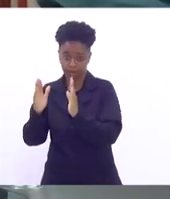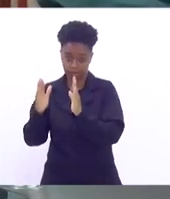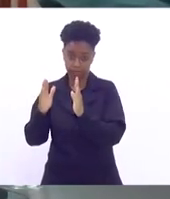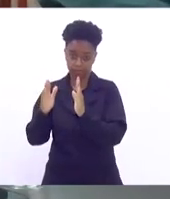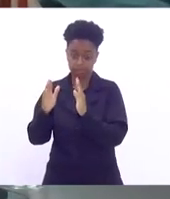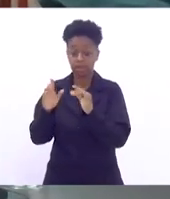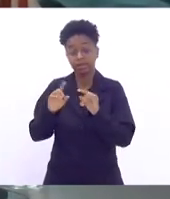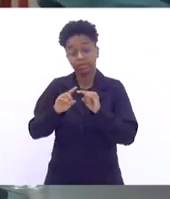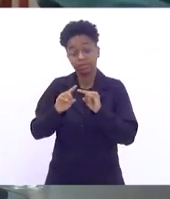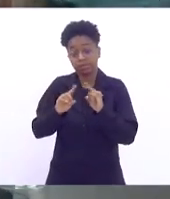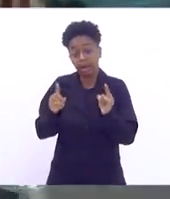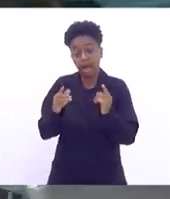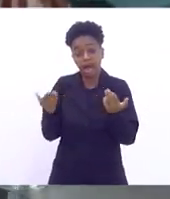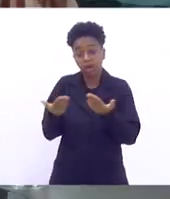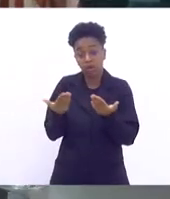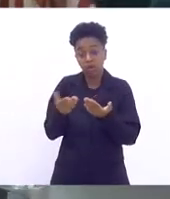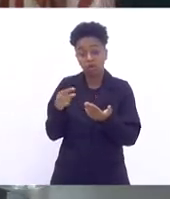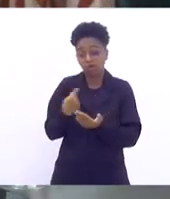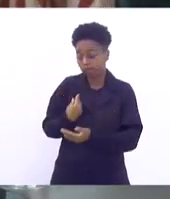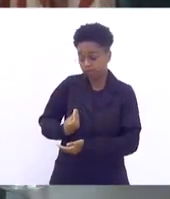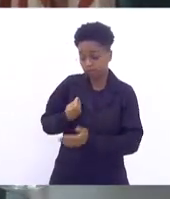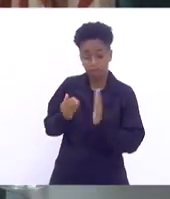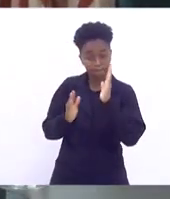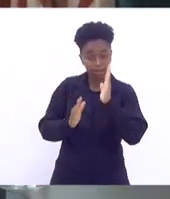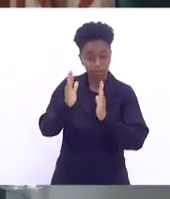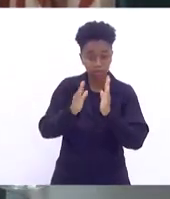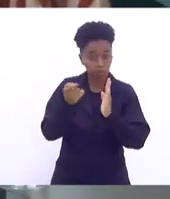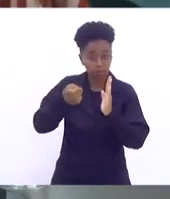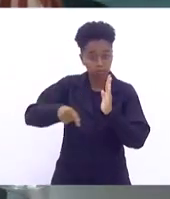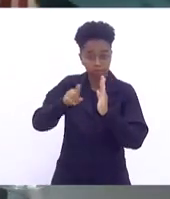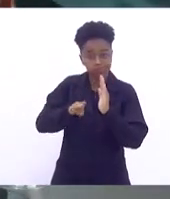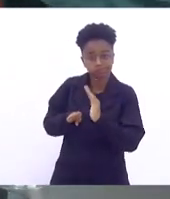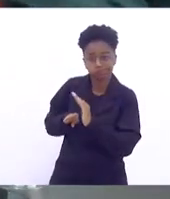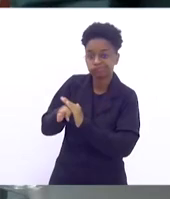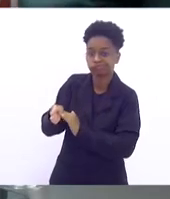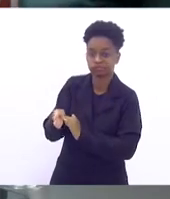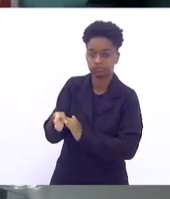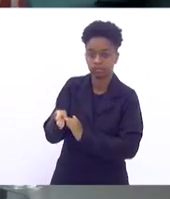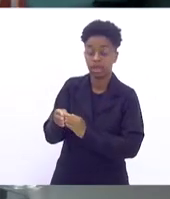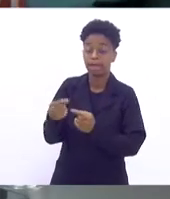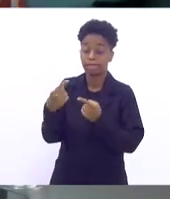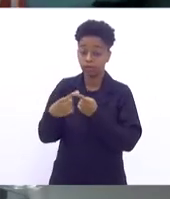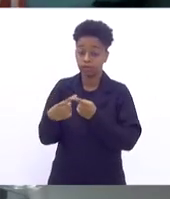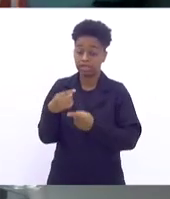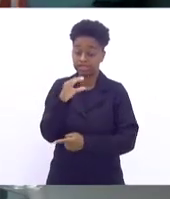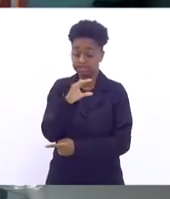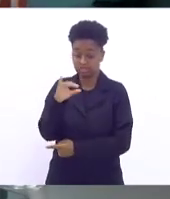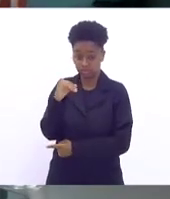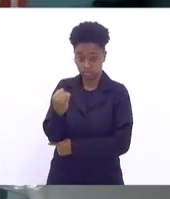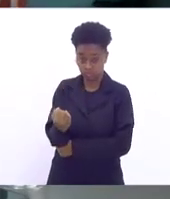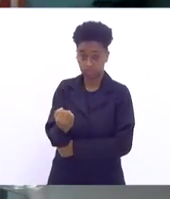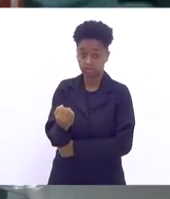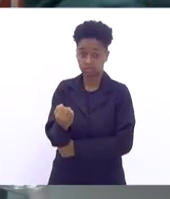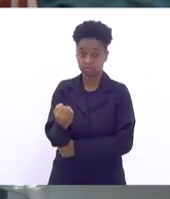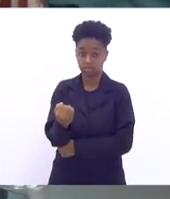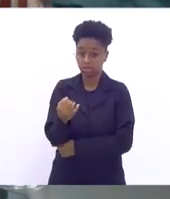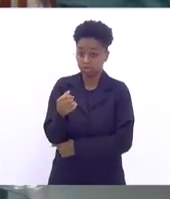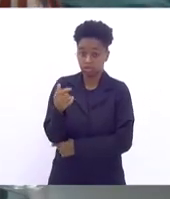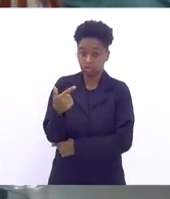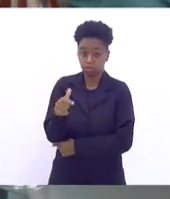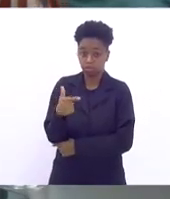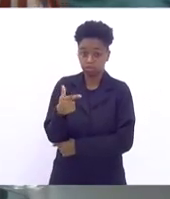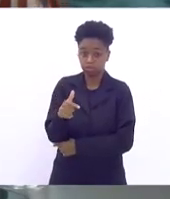é necessário mais ter praxes até porque nem nas CJ existe